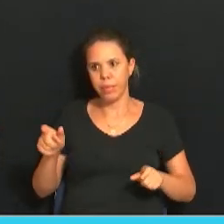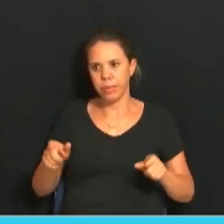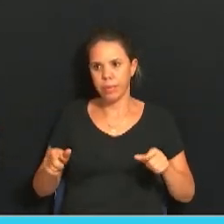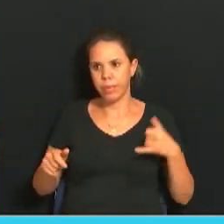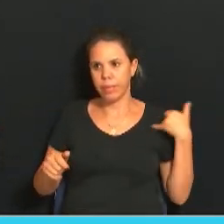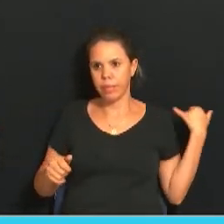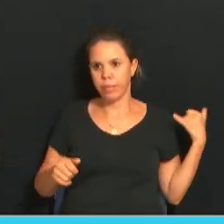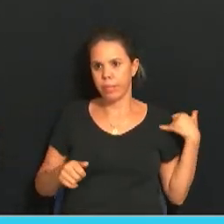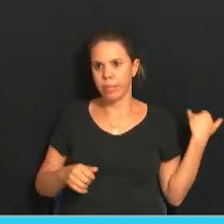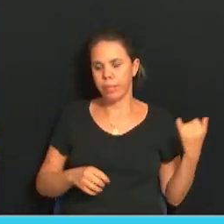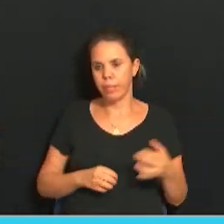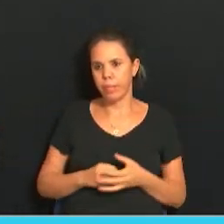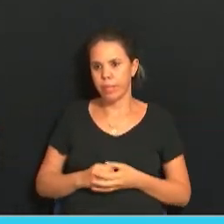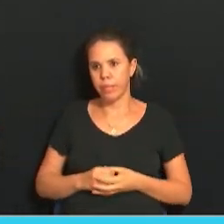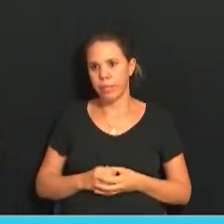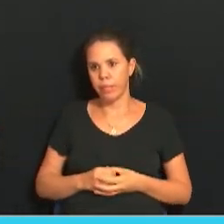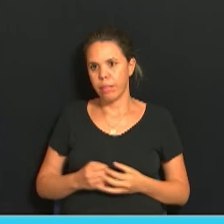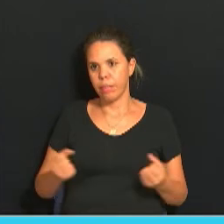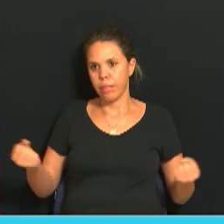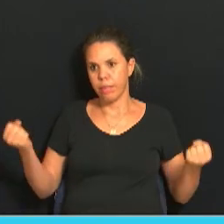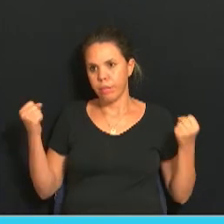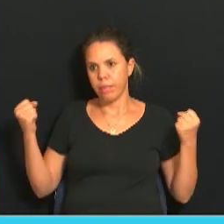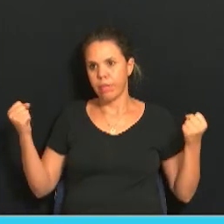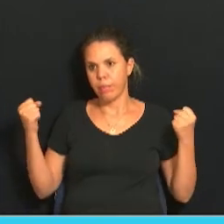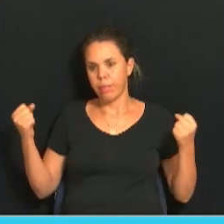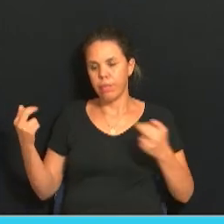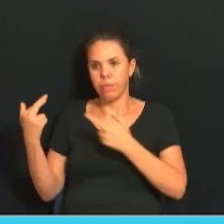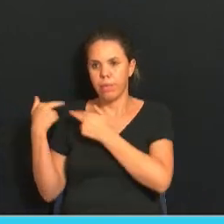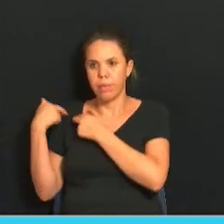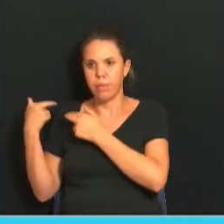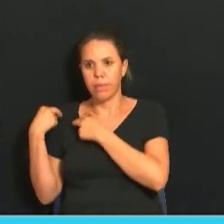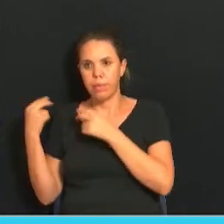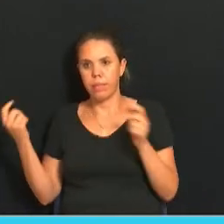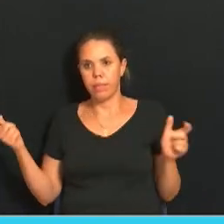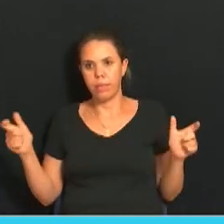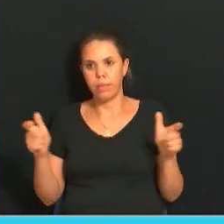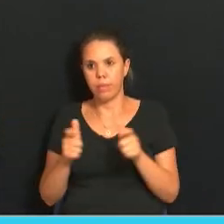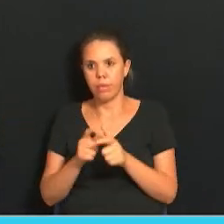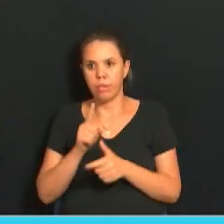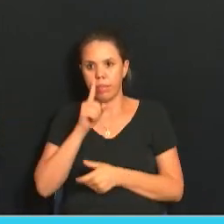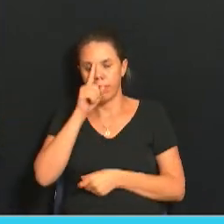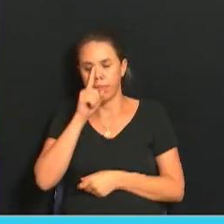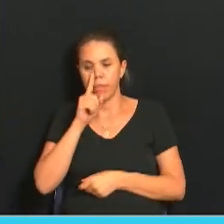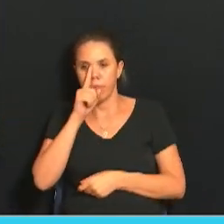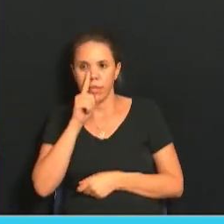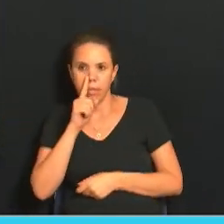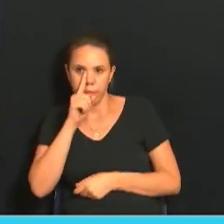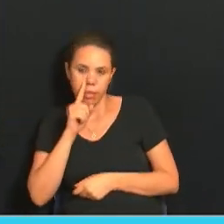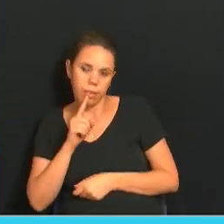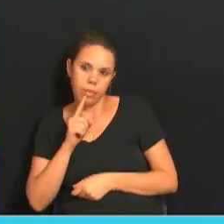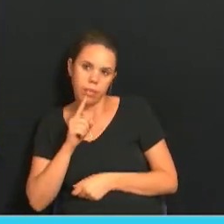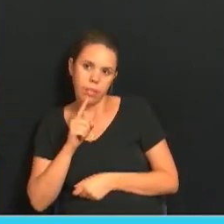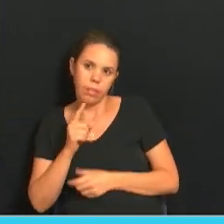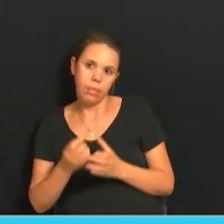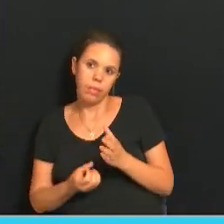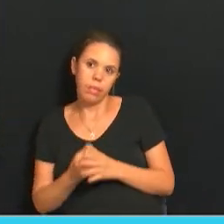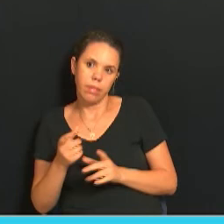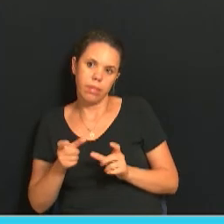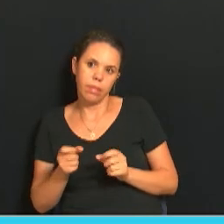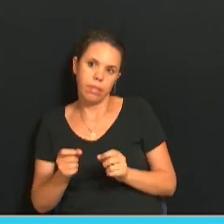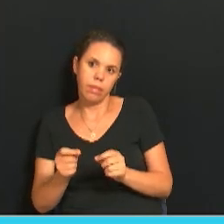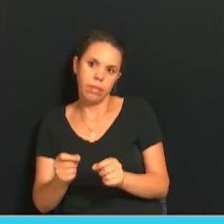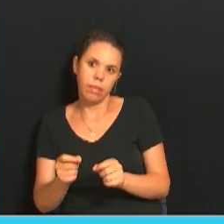etária, mas a atividade física ela é responsável pela redução no risco de gerar um câncer